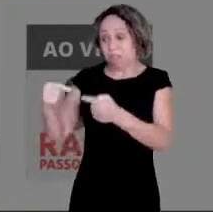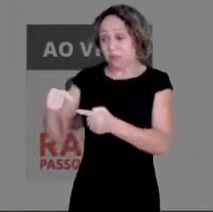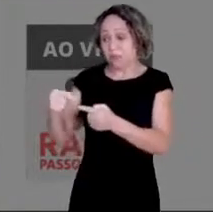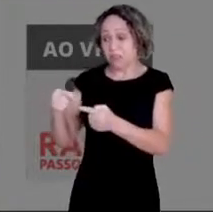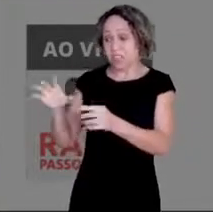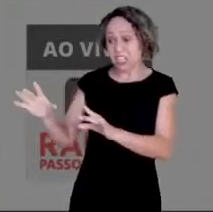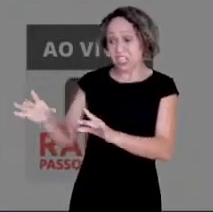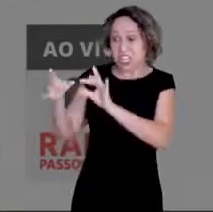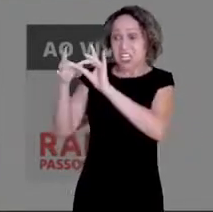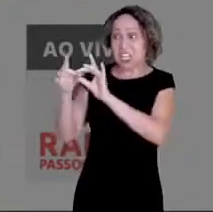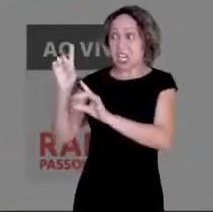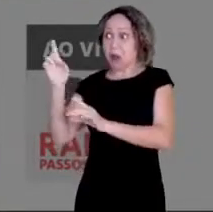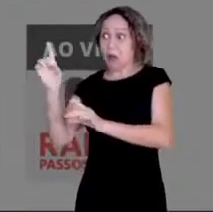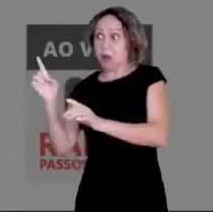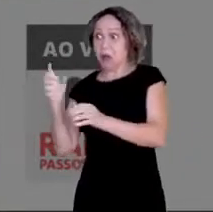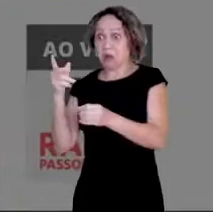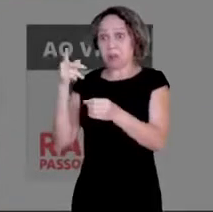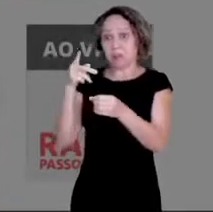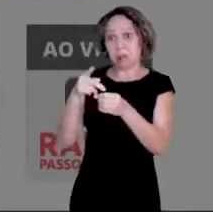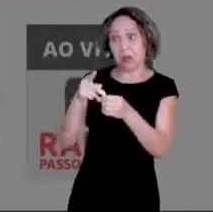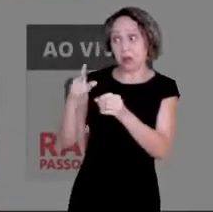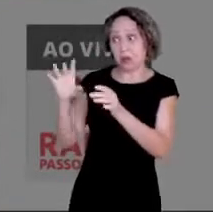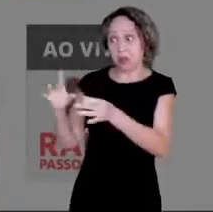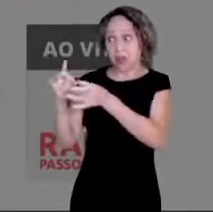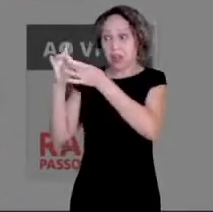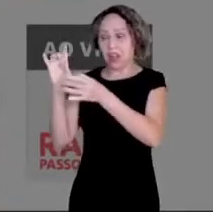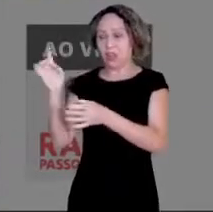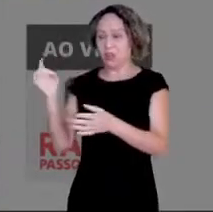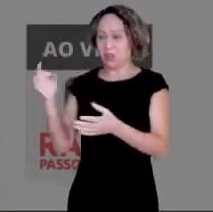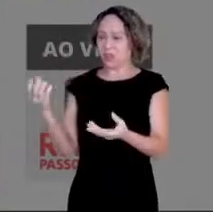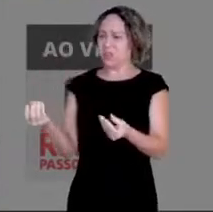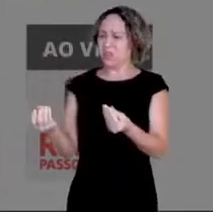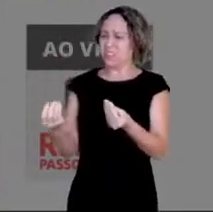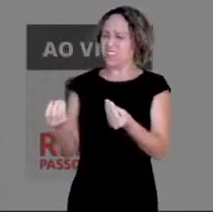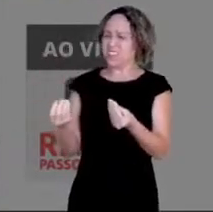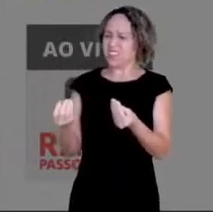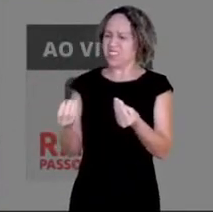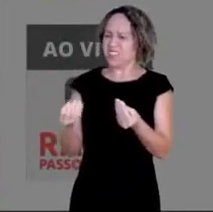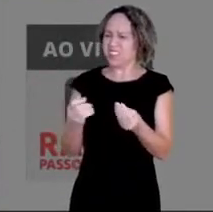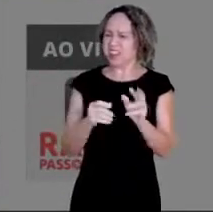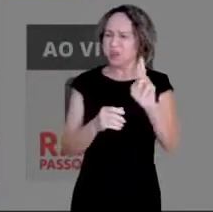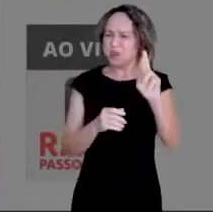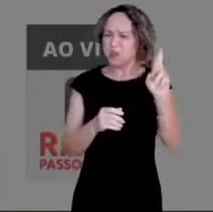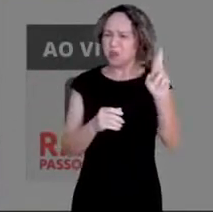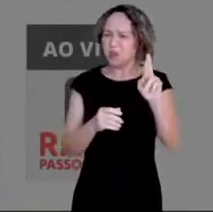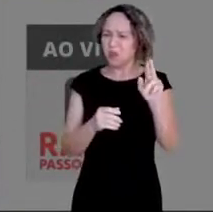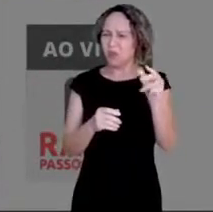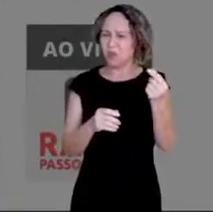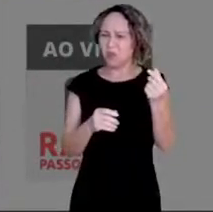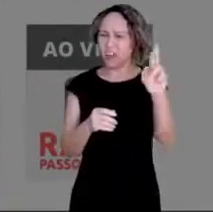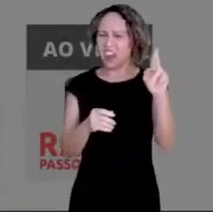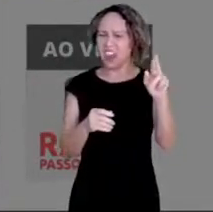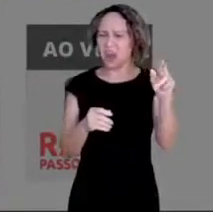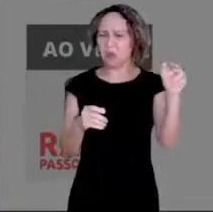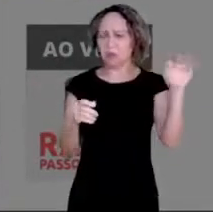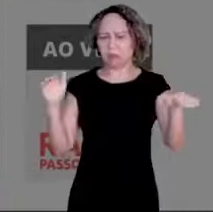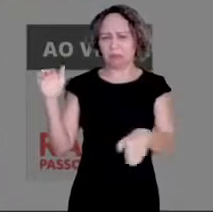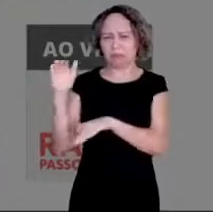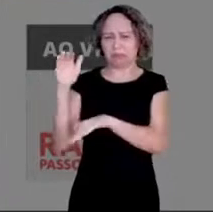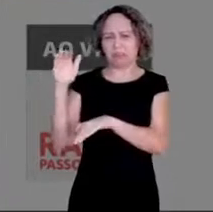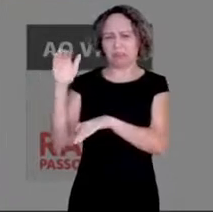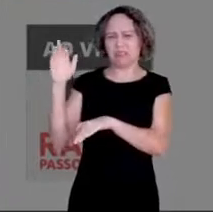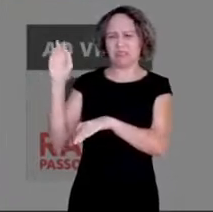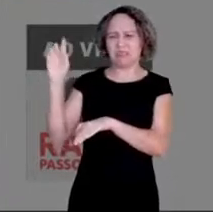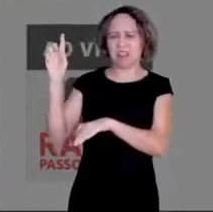do transporte, pelo preço do combustível. Porque ele não consegue repassar. Ele é o que sente o efeito dessa cadeia